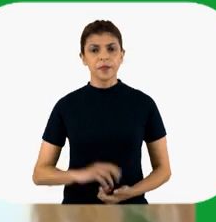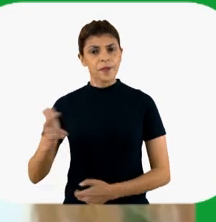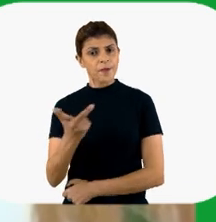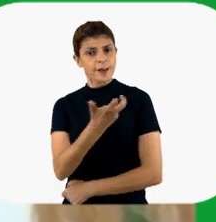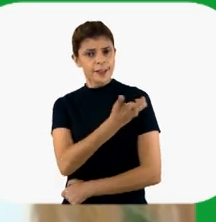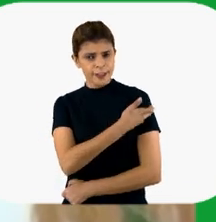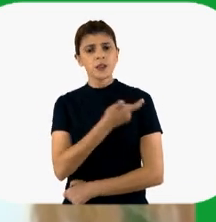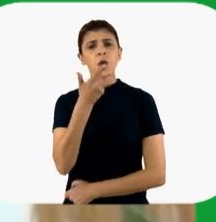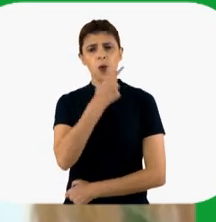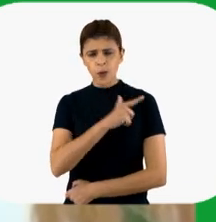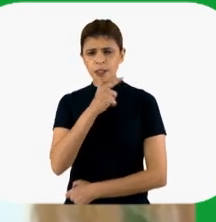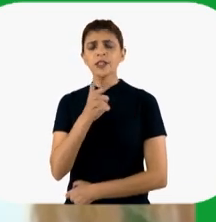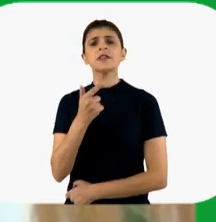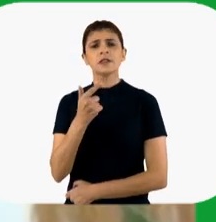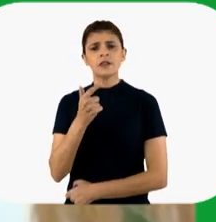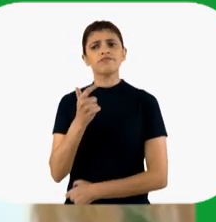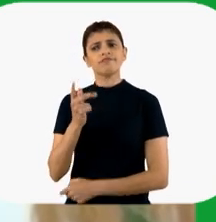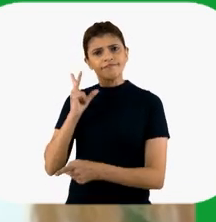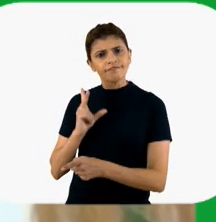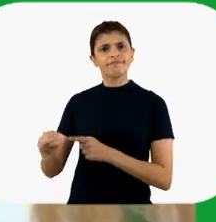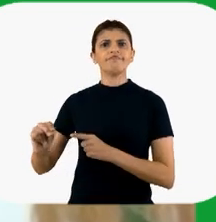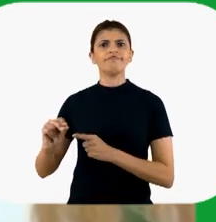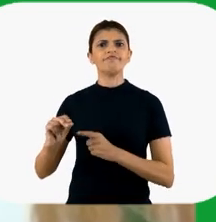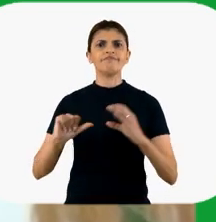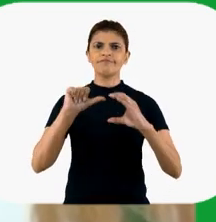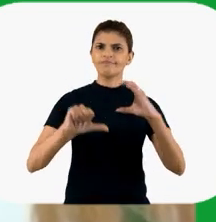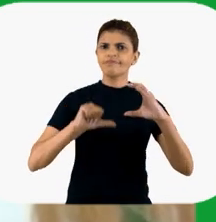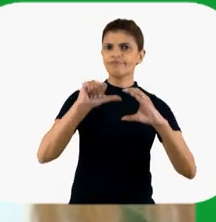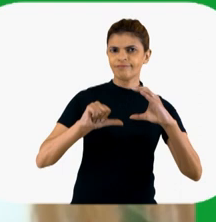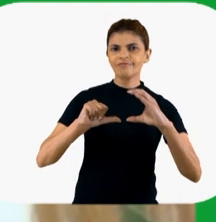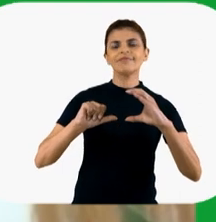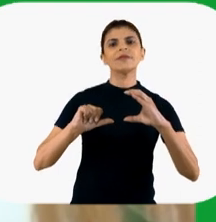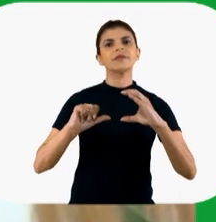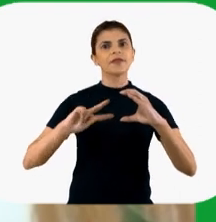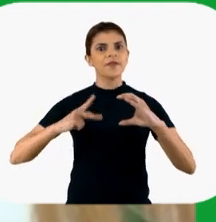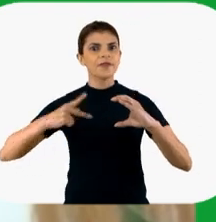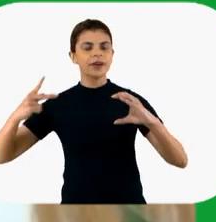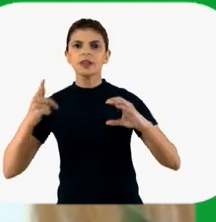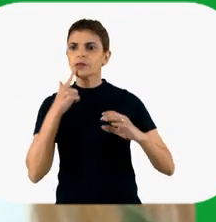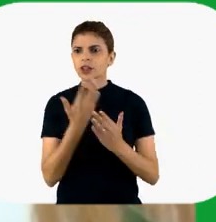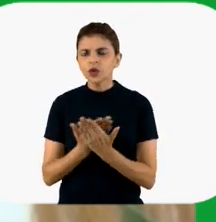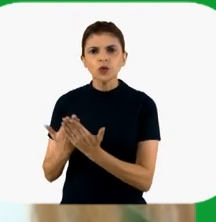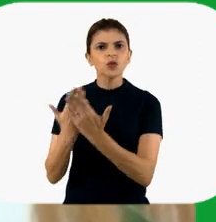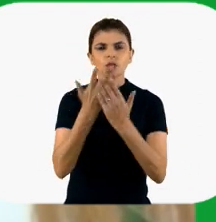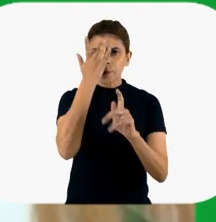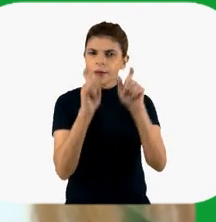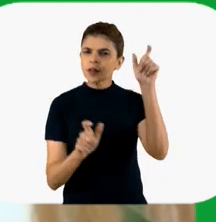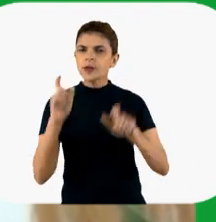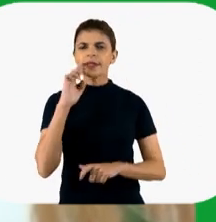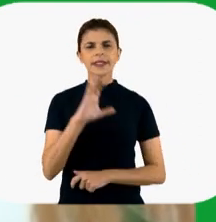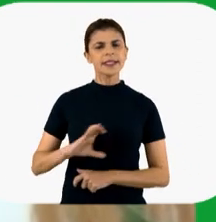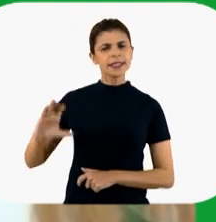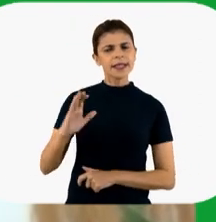Vacina eficaz contra as variantes que surgem? Os pesquisadores estão otimistas, mas ainda estão sendo feitos estudos para saber se